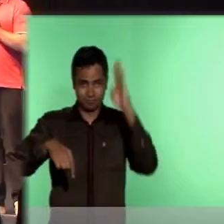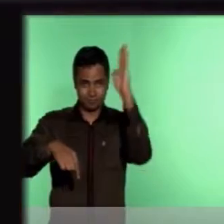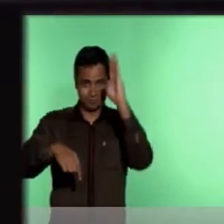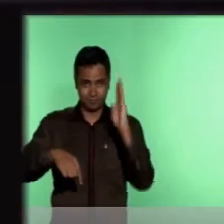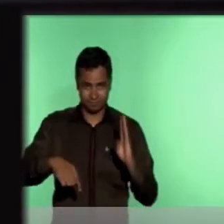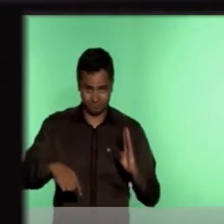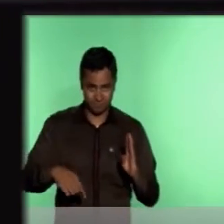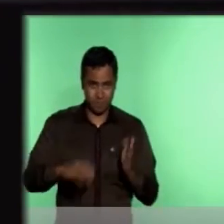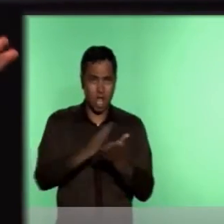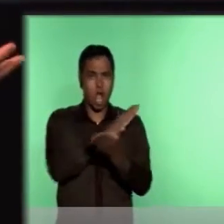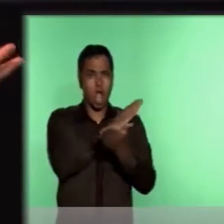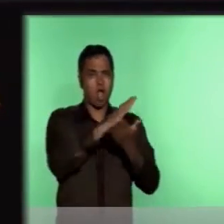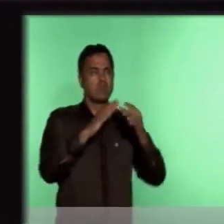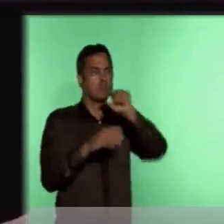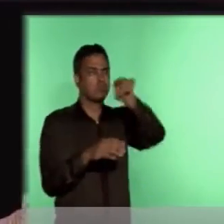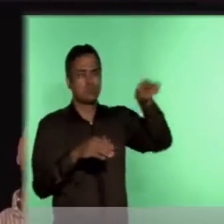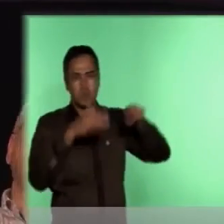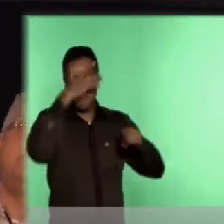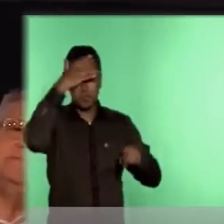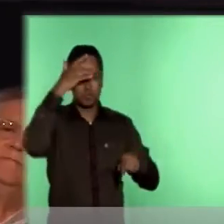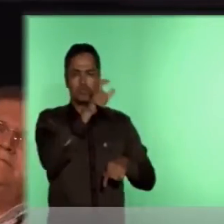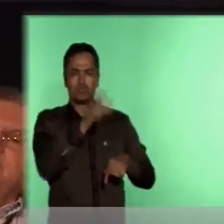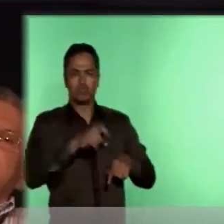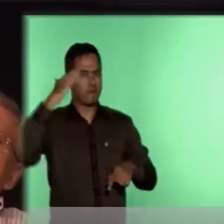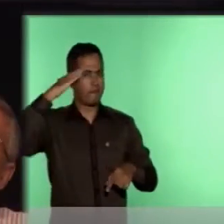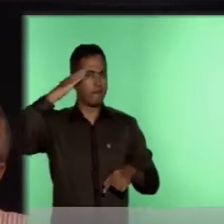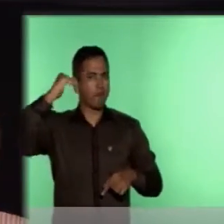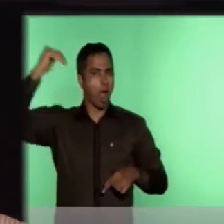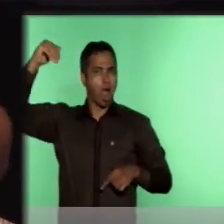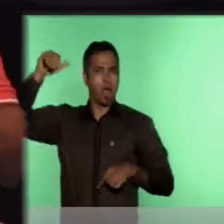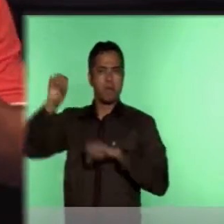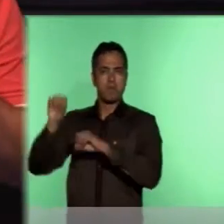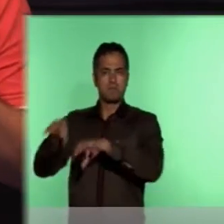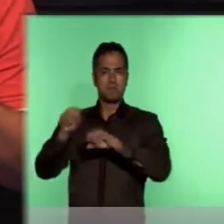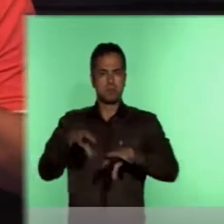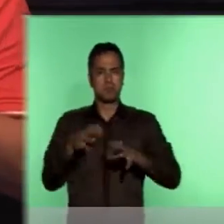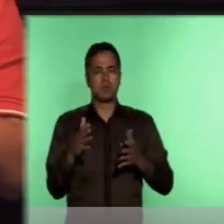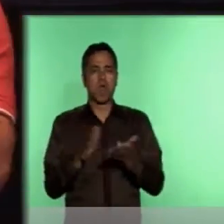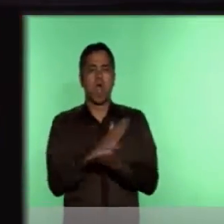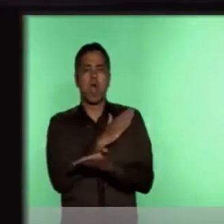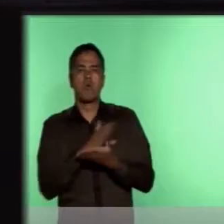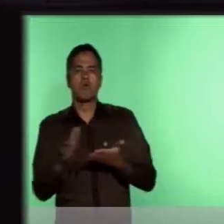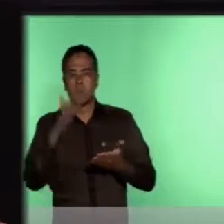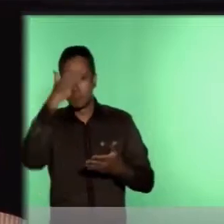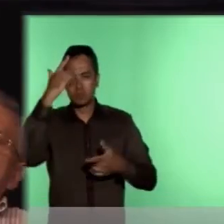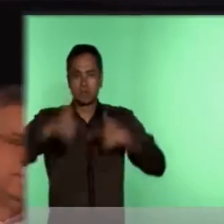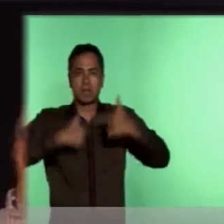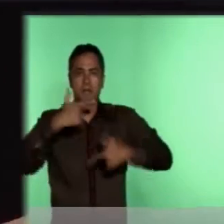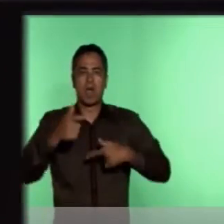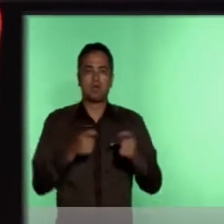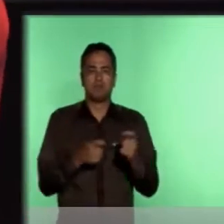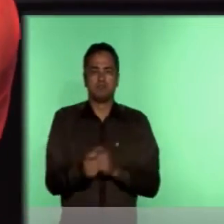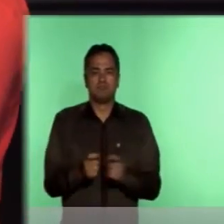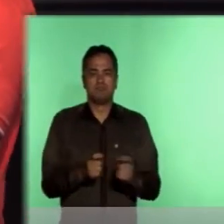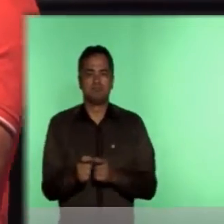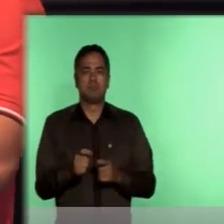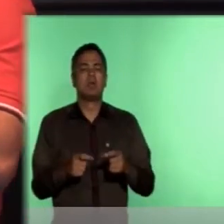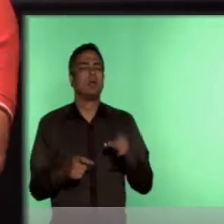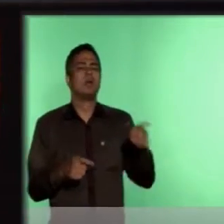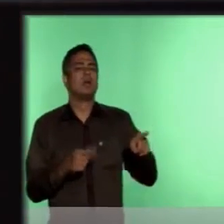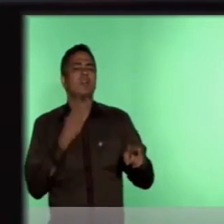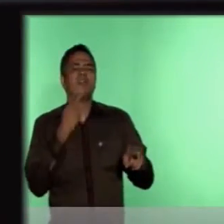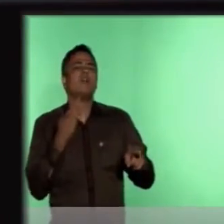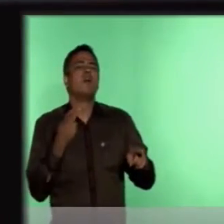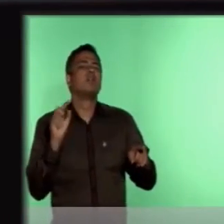alguns formadores de opinião, alguns educadores, muitos economistas dizerem que